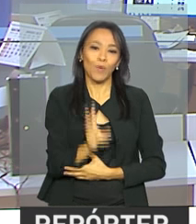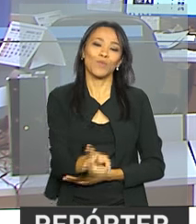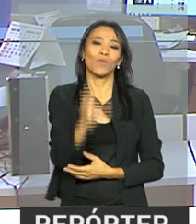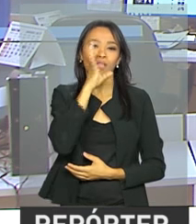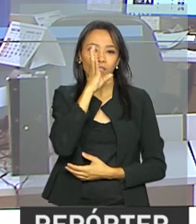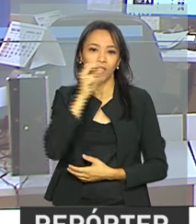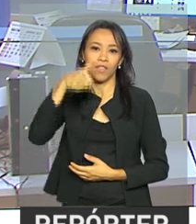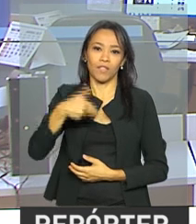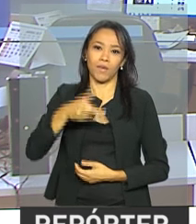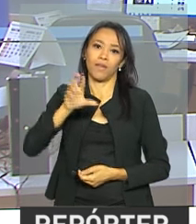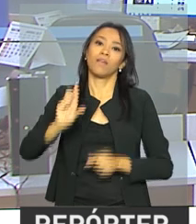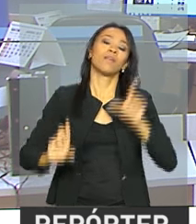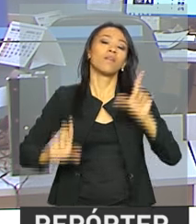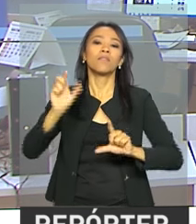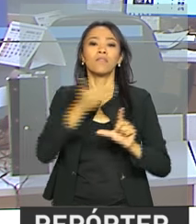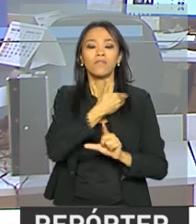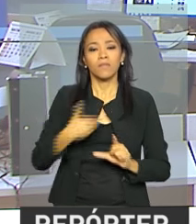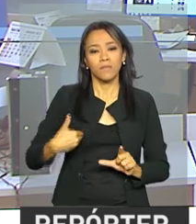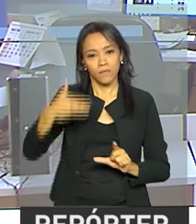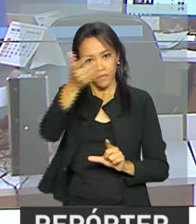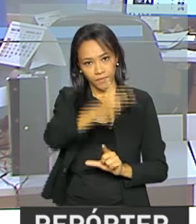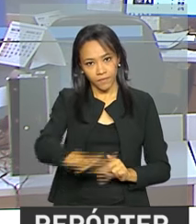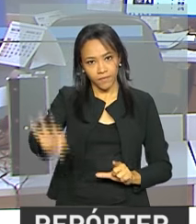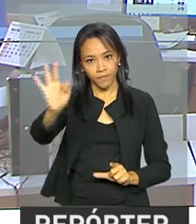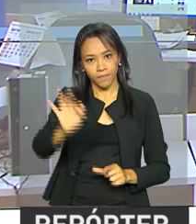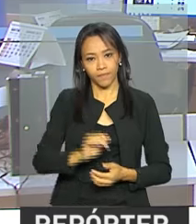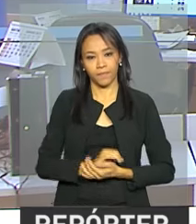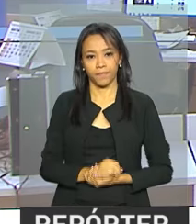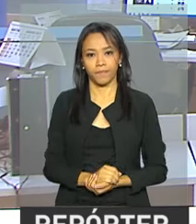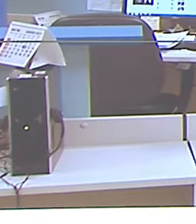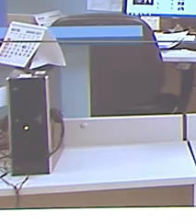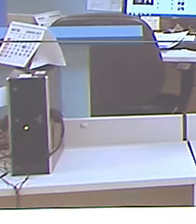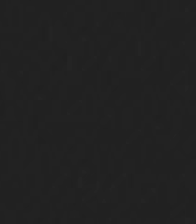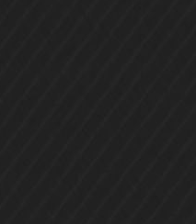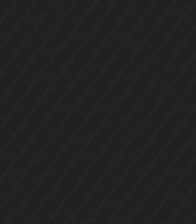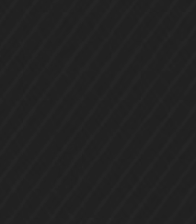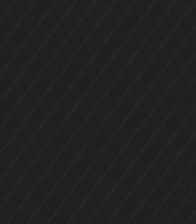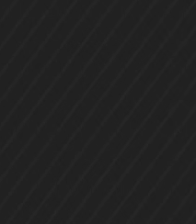Continue com a gente aqui na TV NBR a TV do Governo Federal